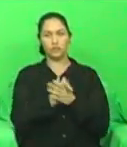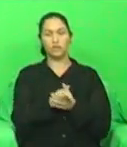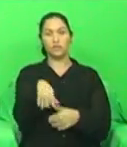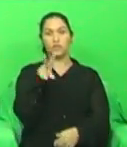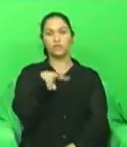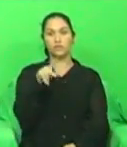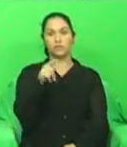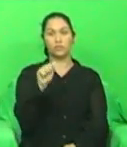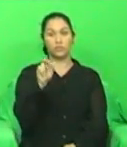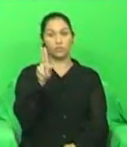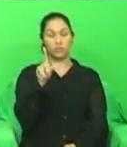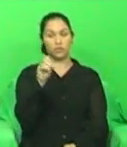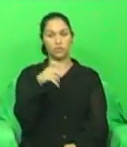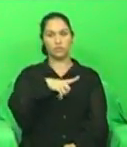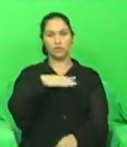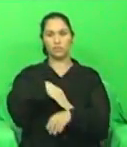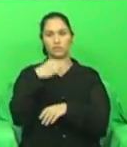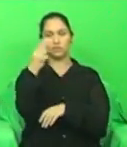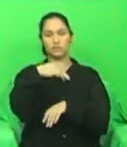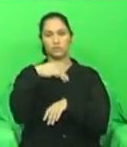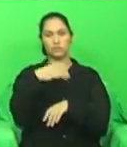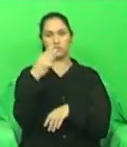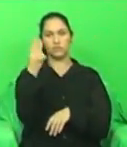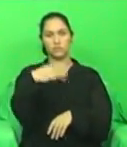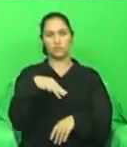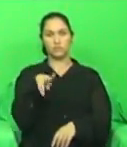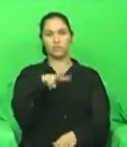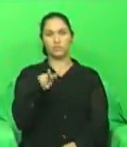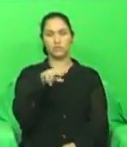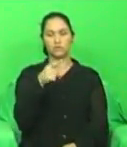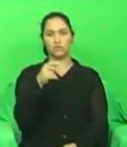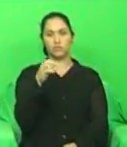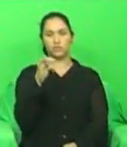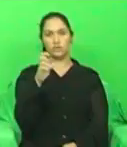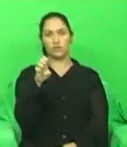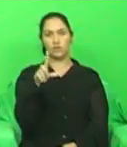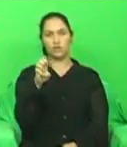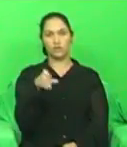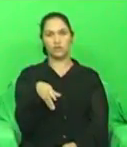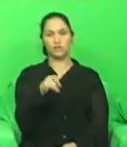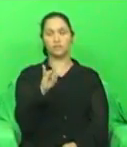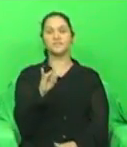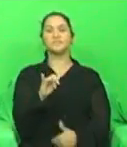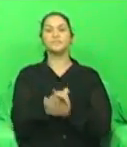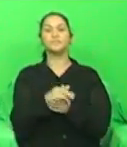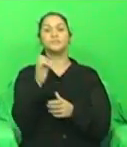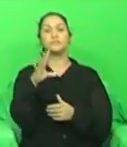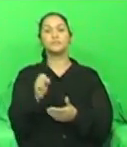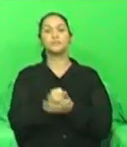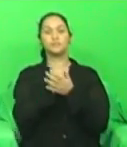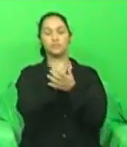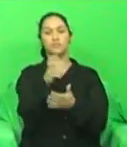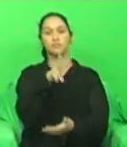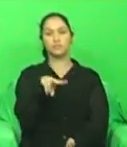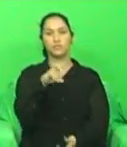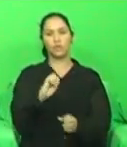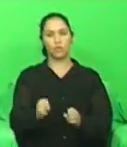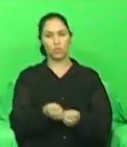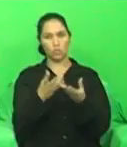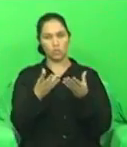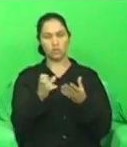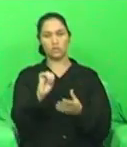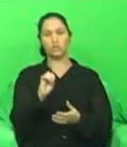avance nesse dispõe de mais três minutos e 30 do vereador nem por telex obrigado vereador só para contribuir vereador quando foi